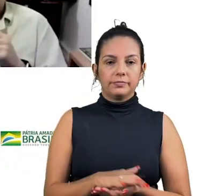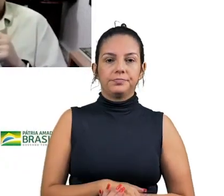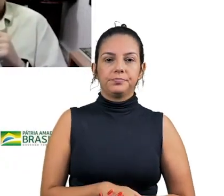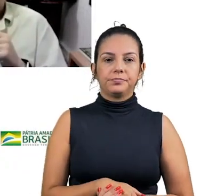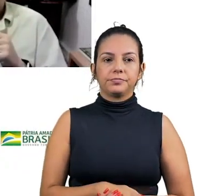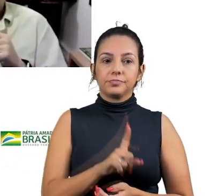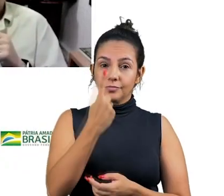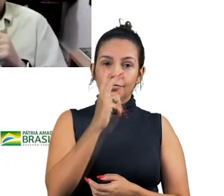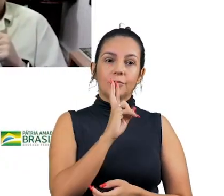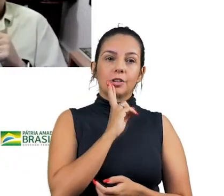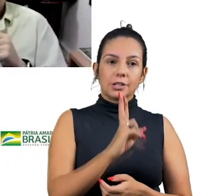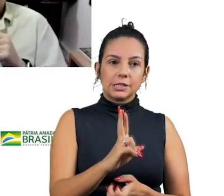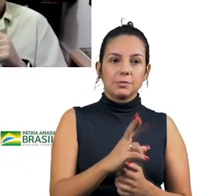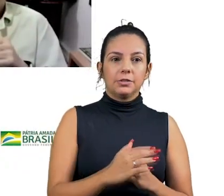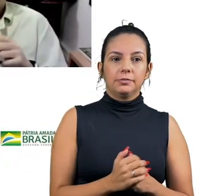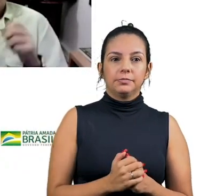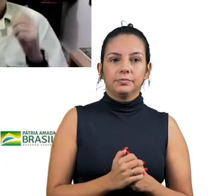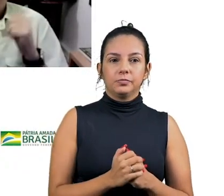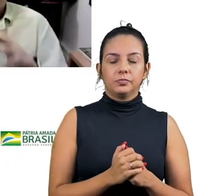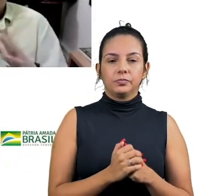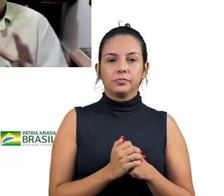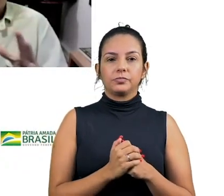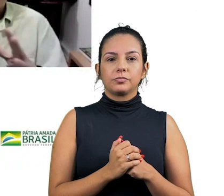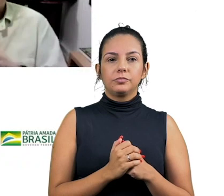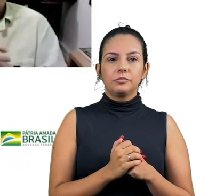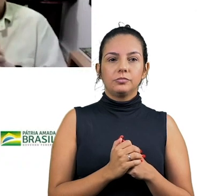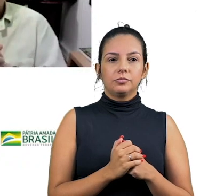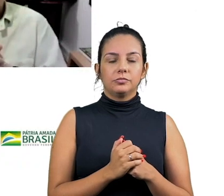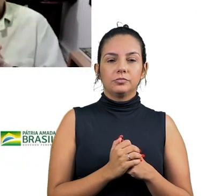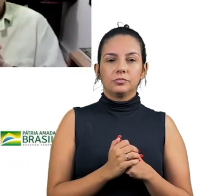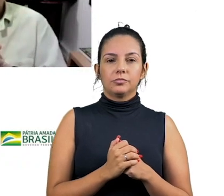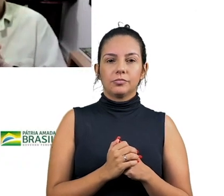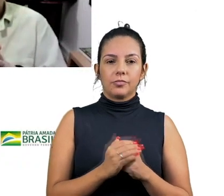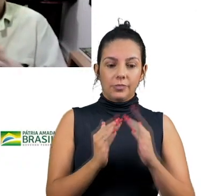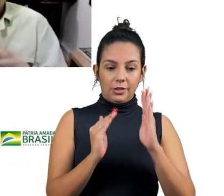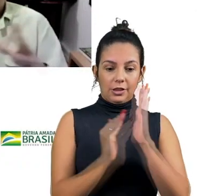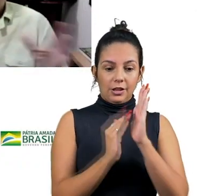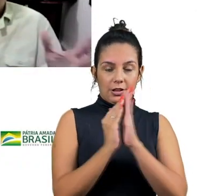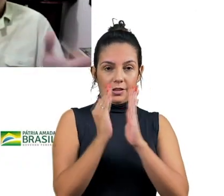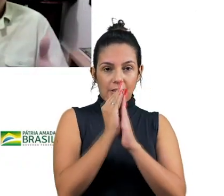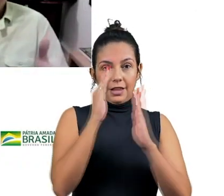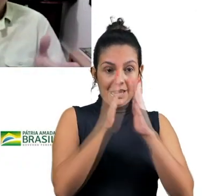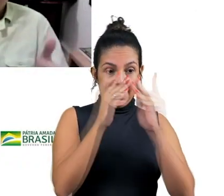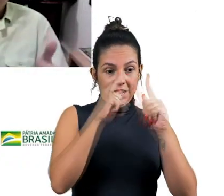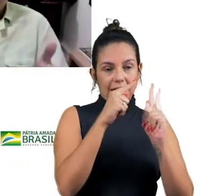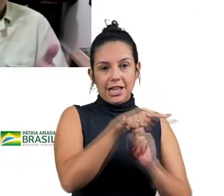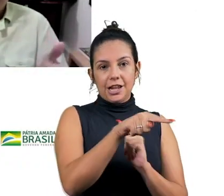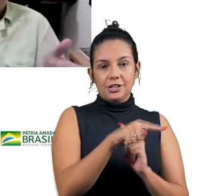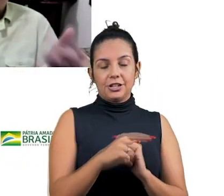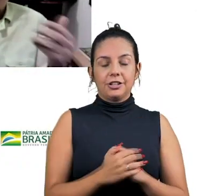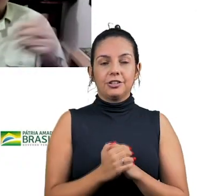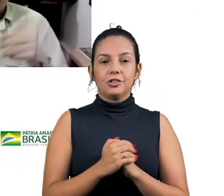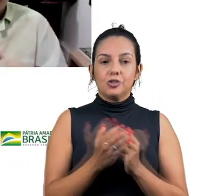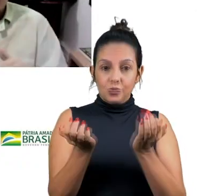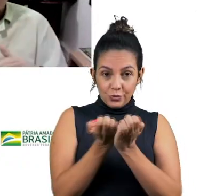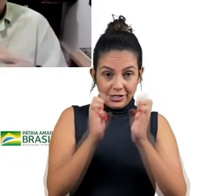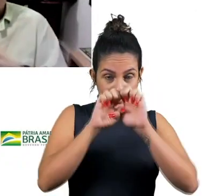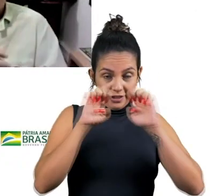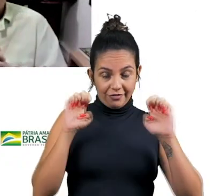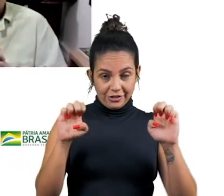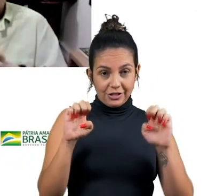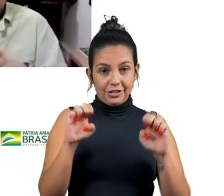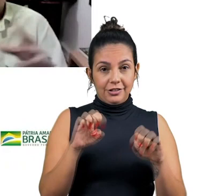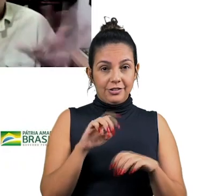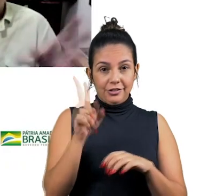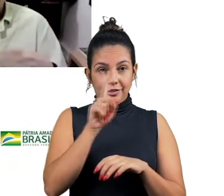aí é uma resposta, né, à burocratização da igreja. Agora, os evangélicos, e